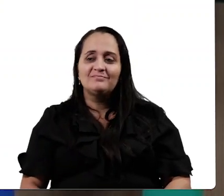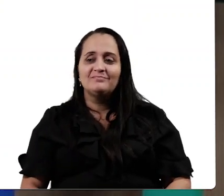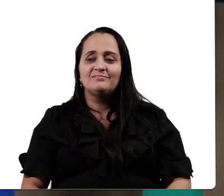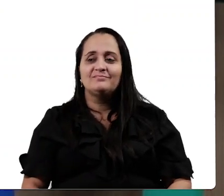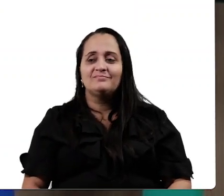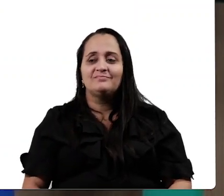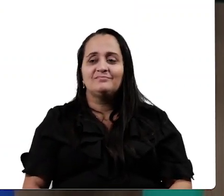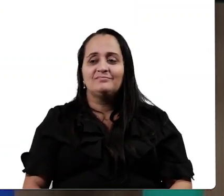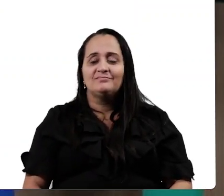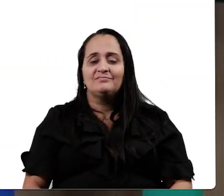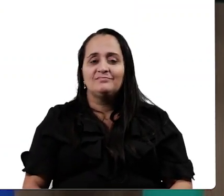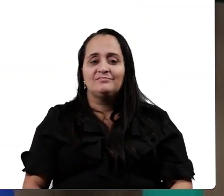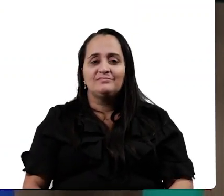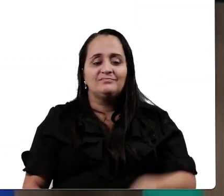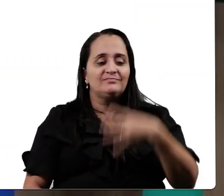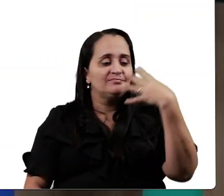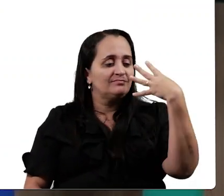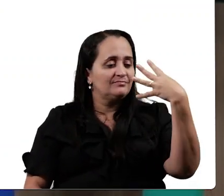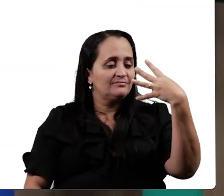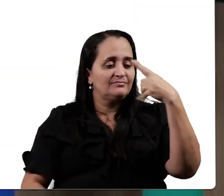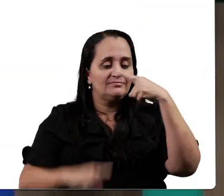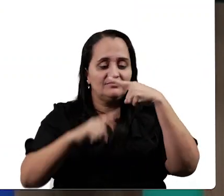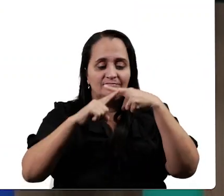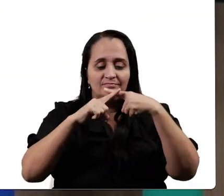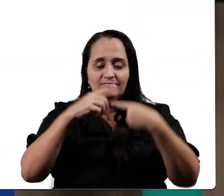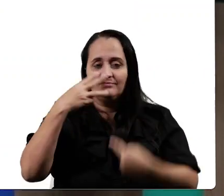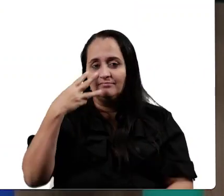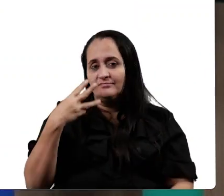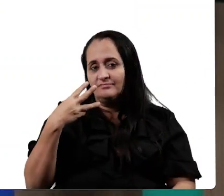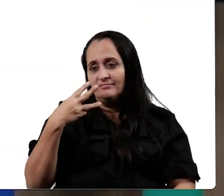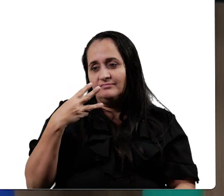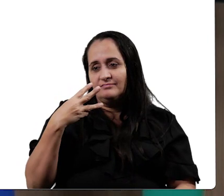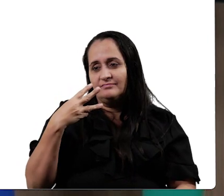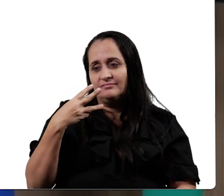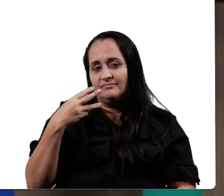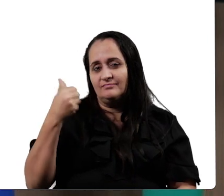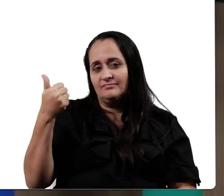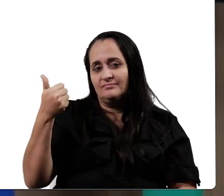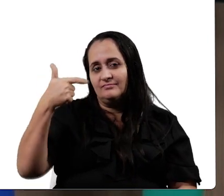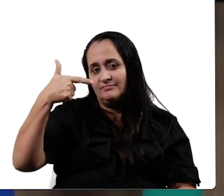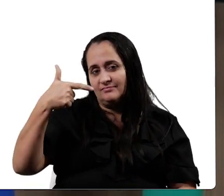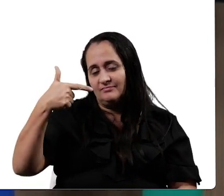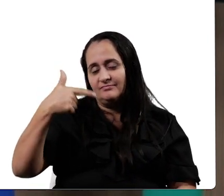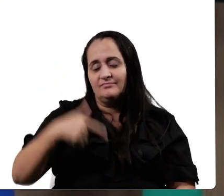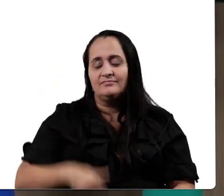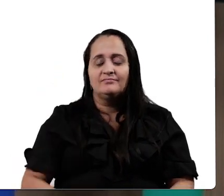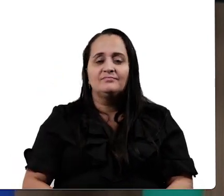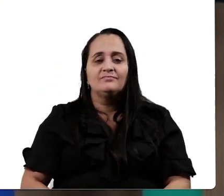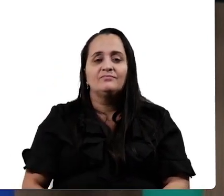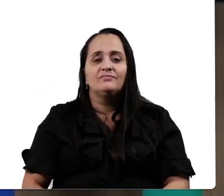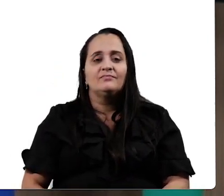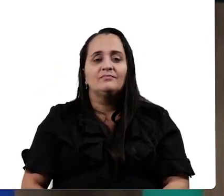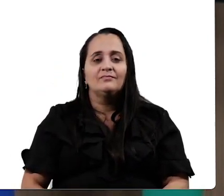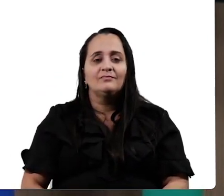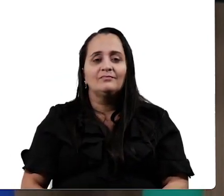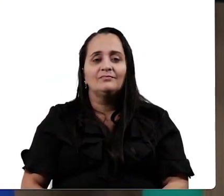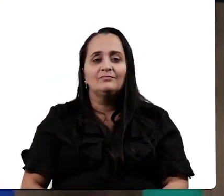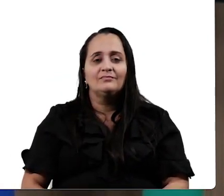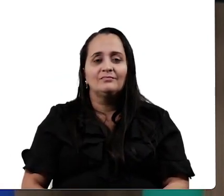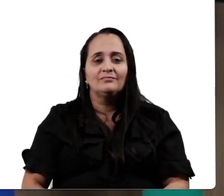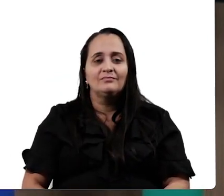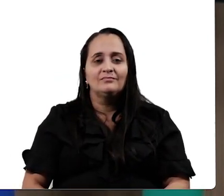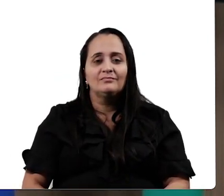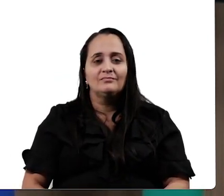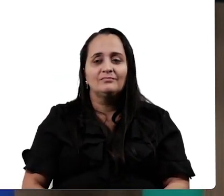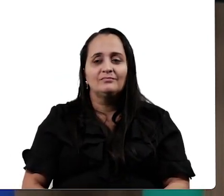x 4 ou 4 x 3 quatro vasinhos vezes TR gira sões são 12 Olhe bem